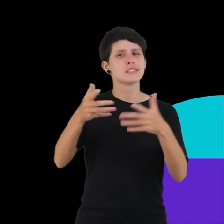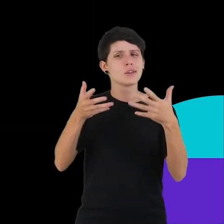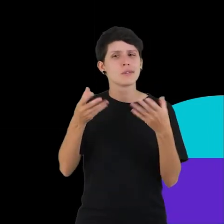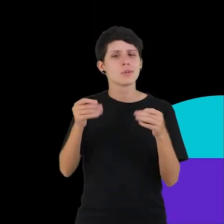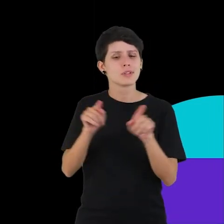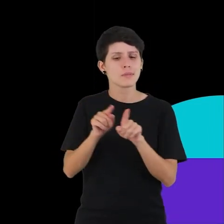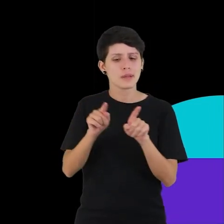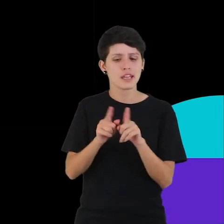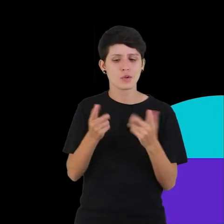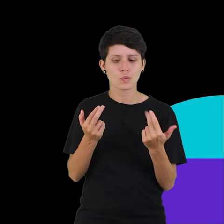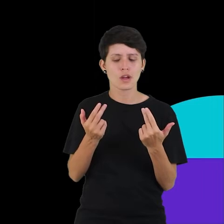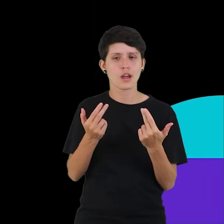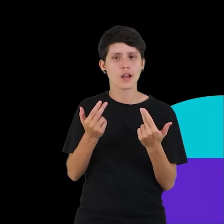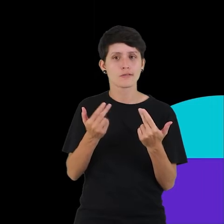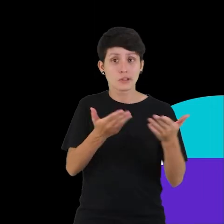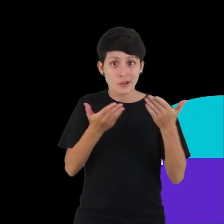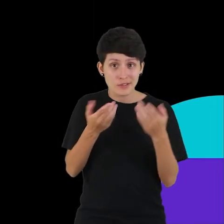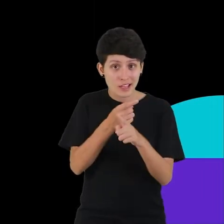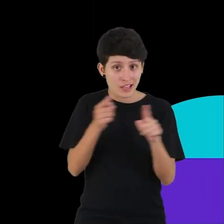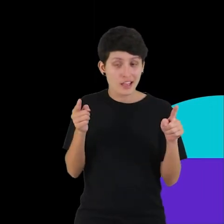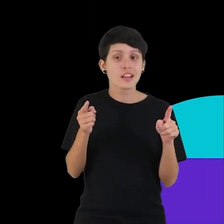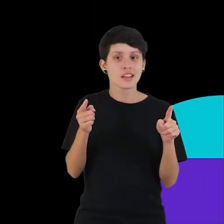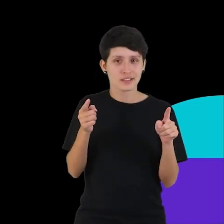crescer. Parabéns e até o próximo programa.